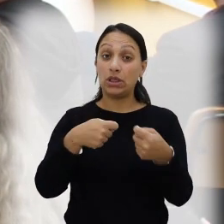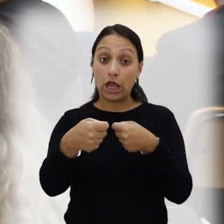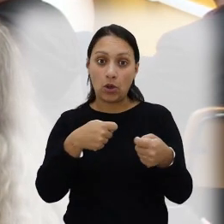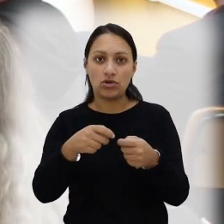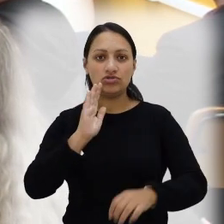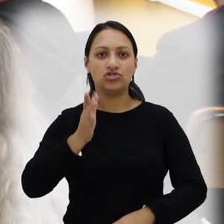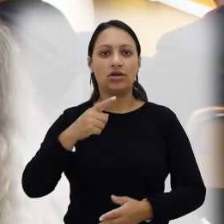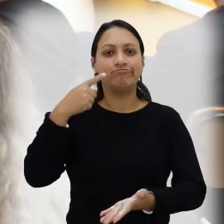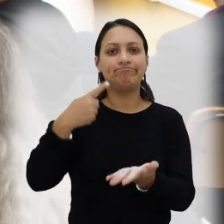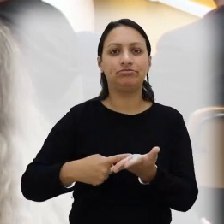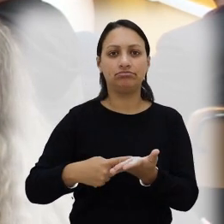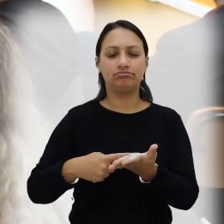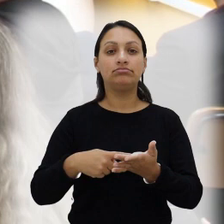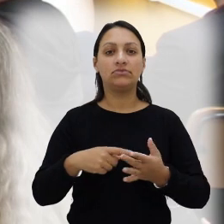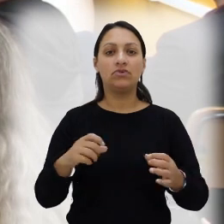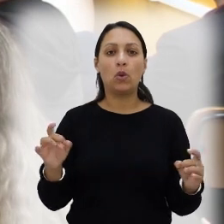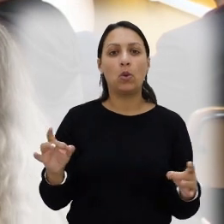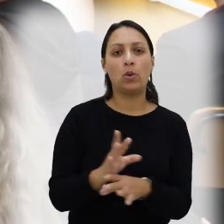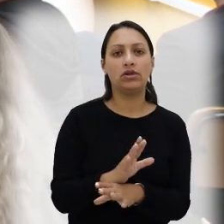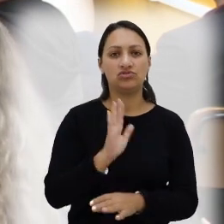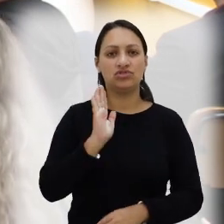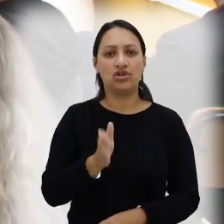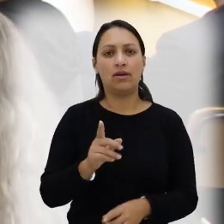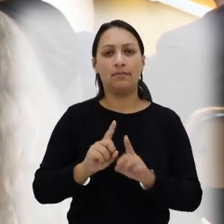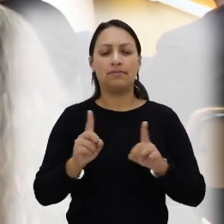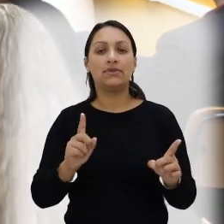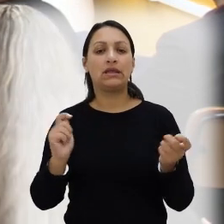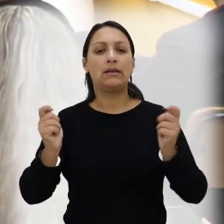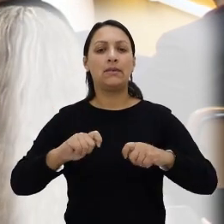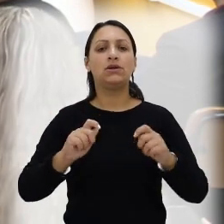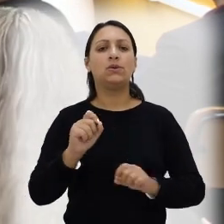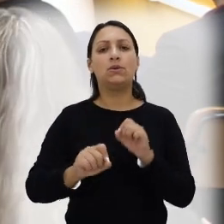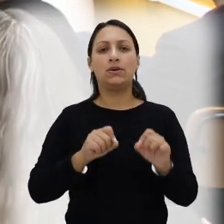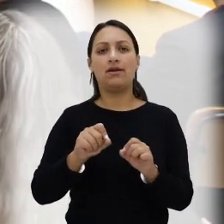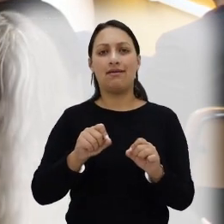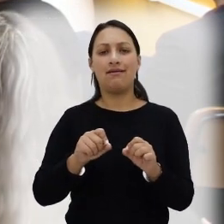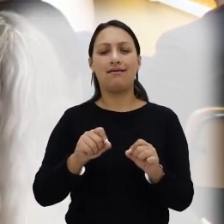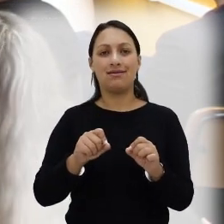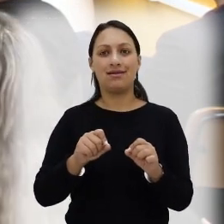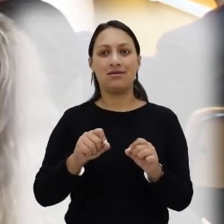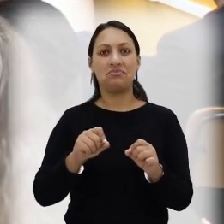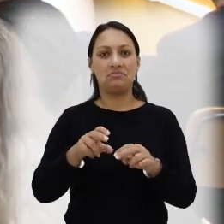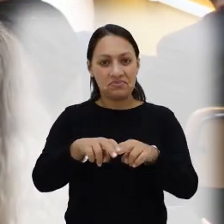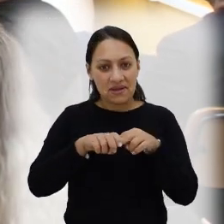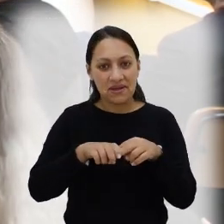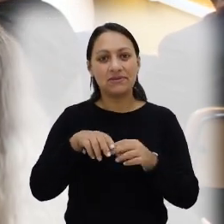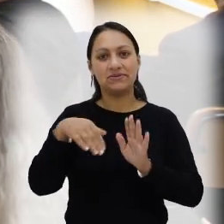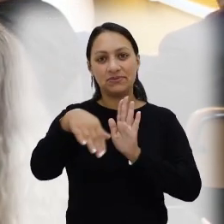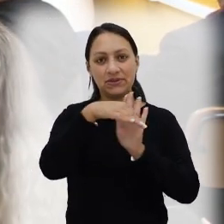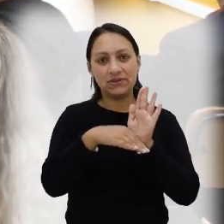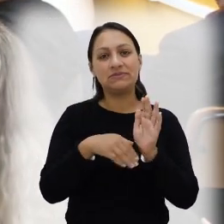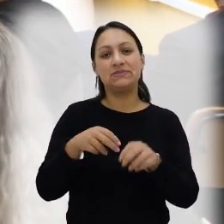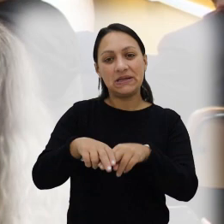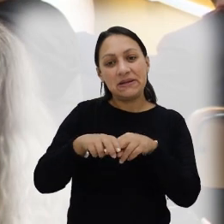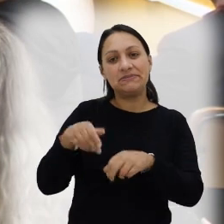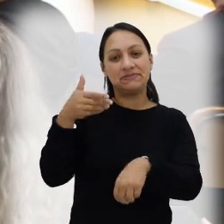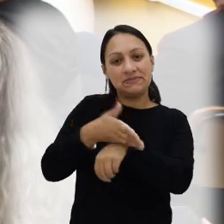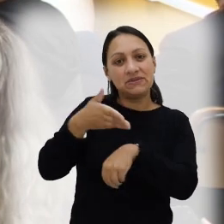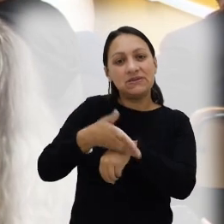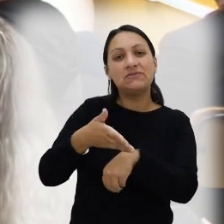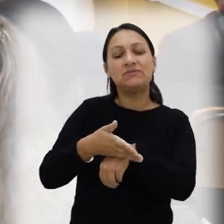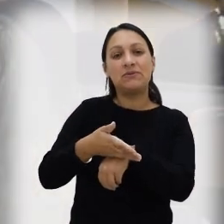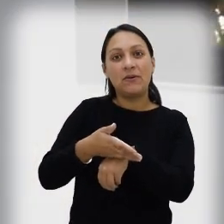negócios. A concretização de negócios pode ser o efeito deste programa ou dessa participação.